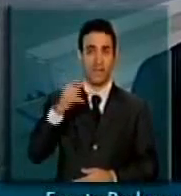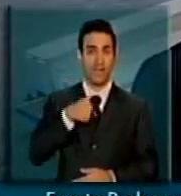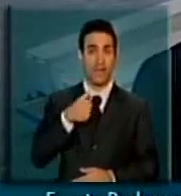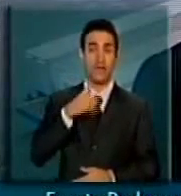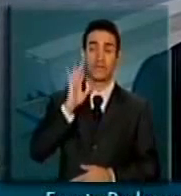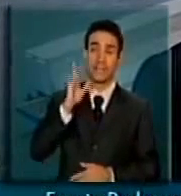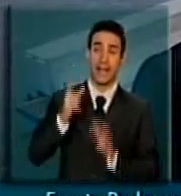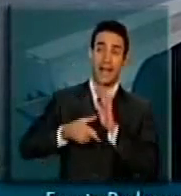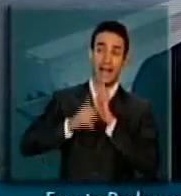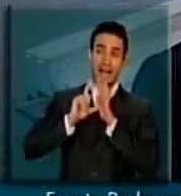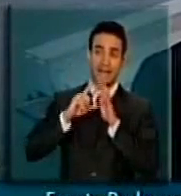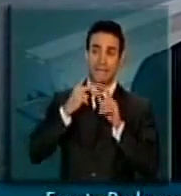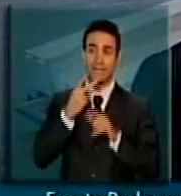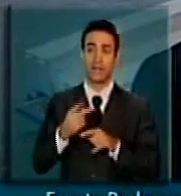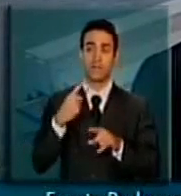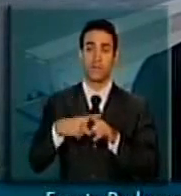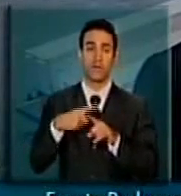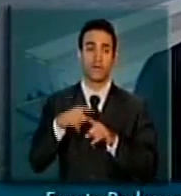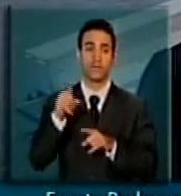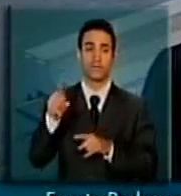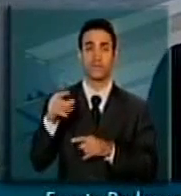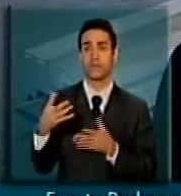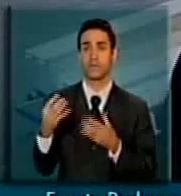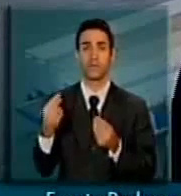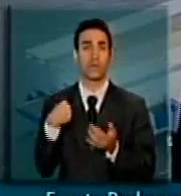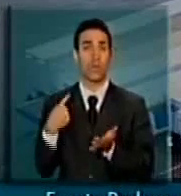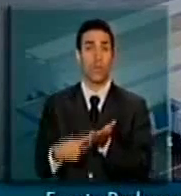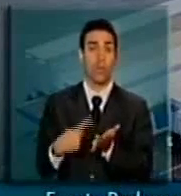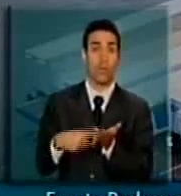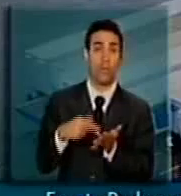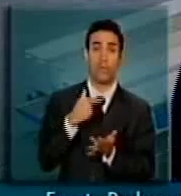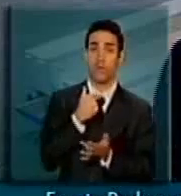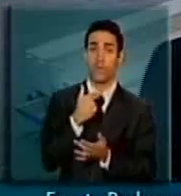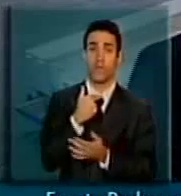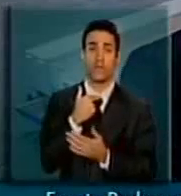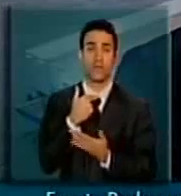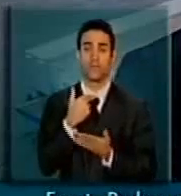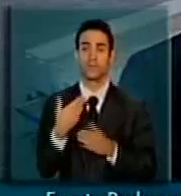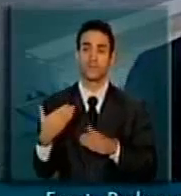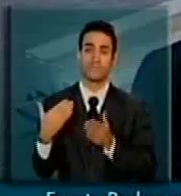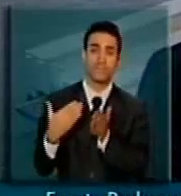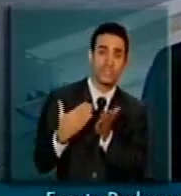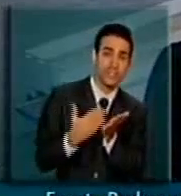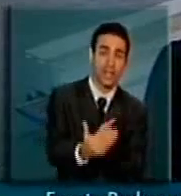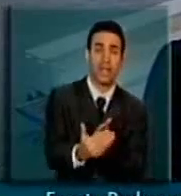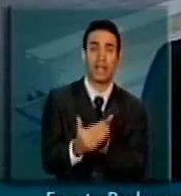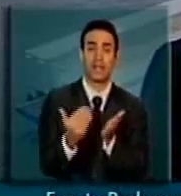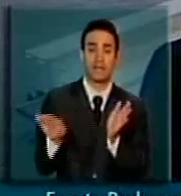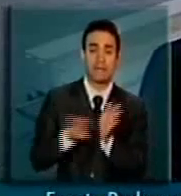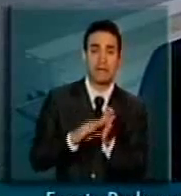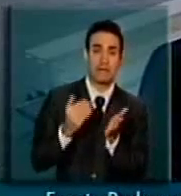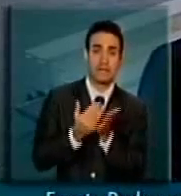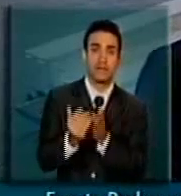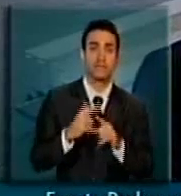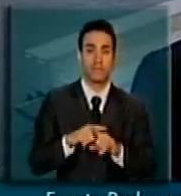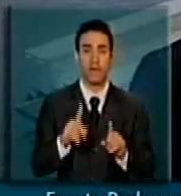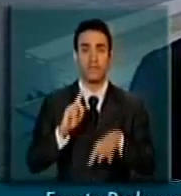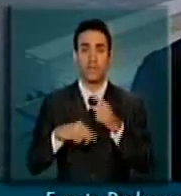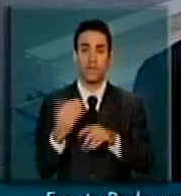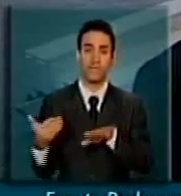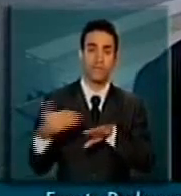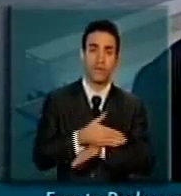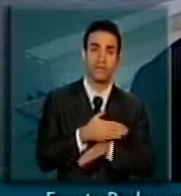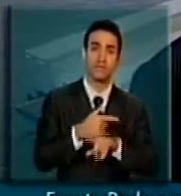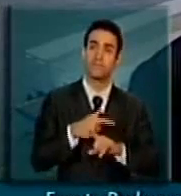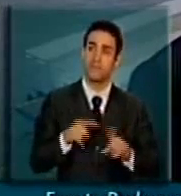por compromisso, não pôde participar da abertura, mas que passaria durante o evento, que eu não imaginava que seria